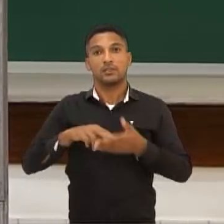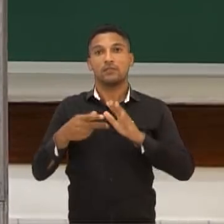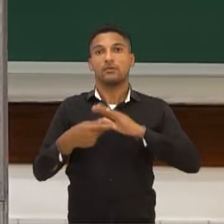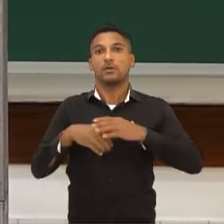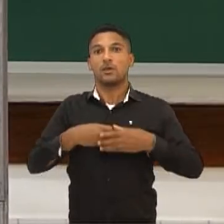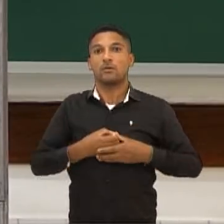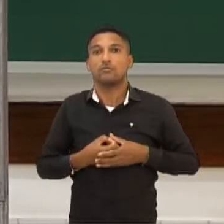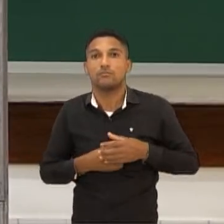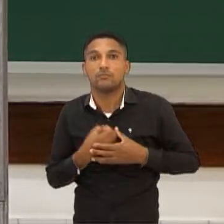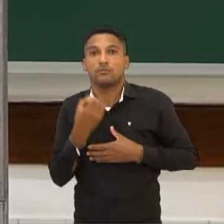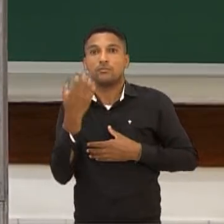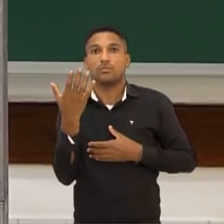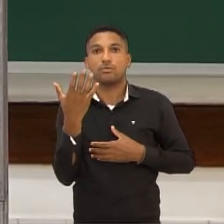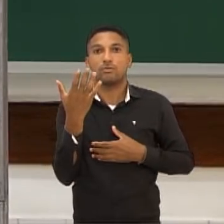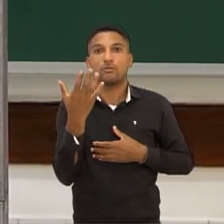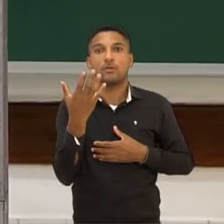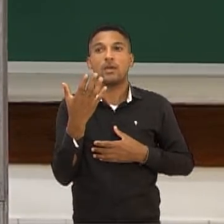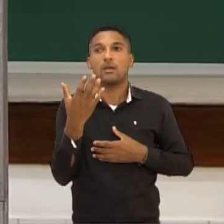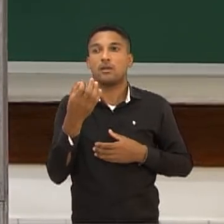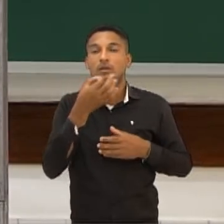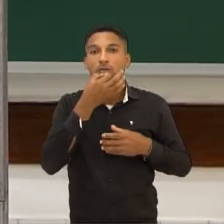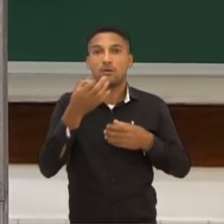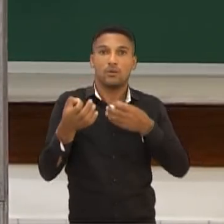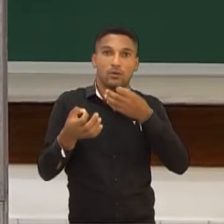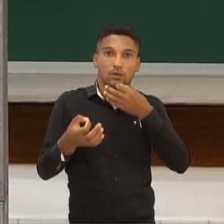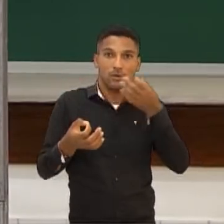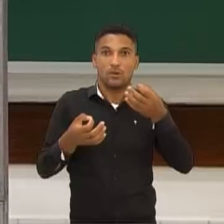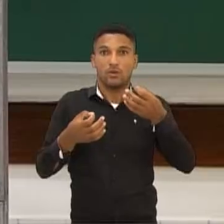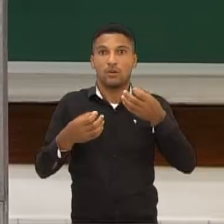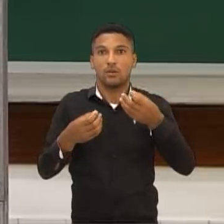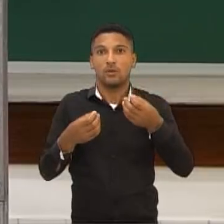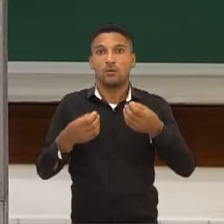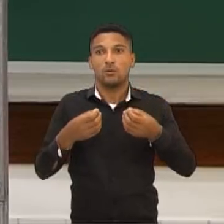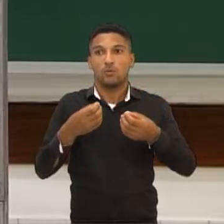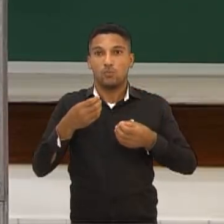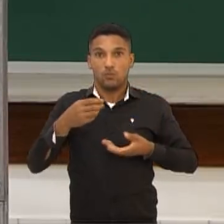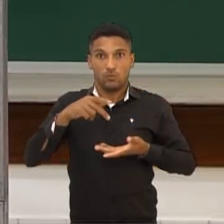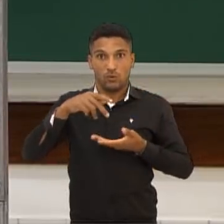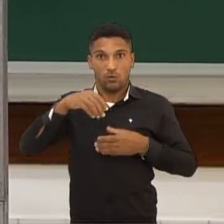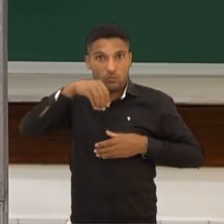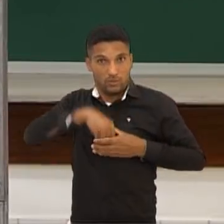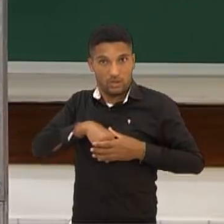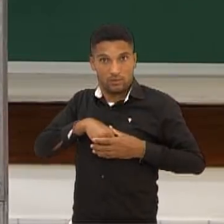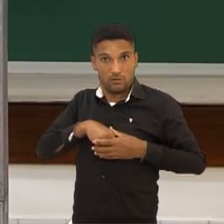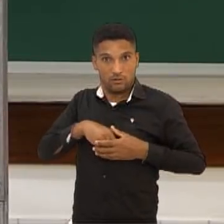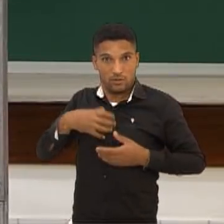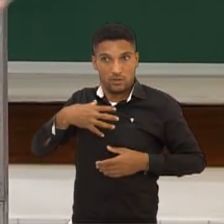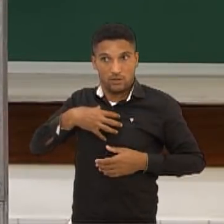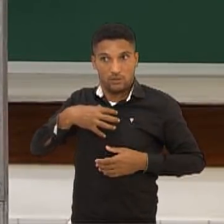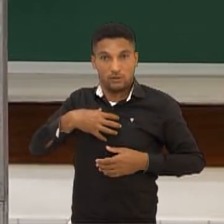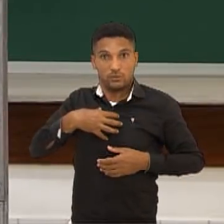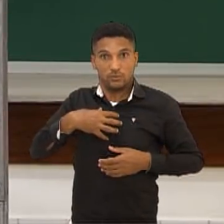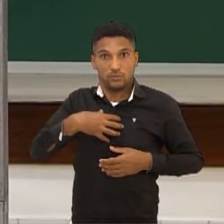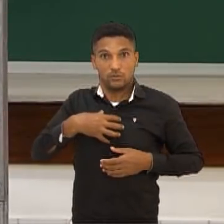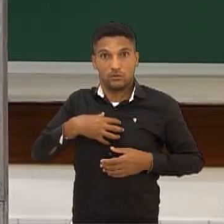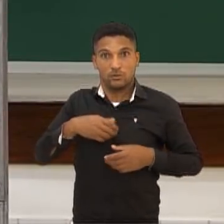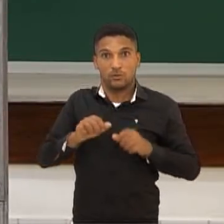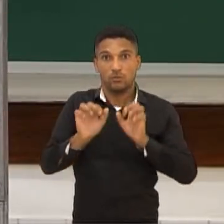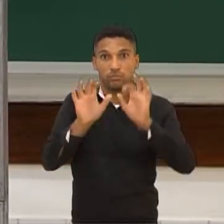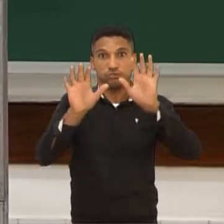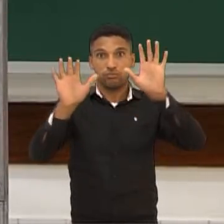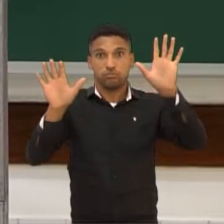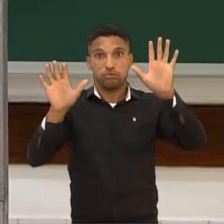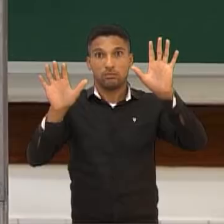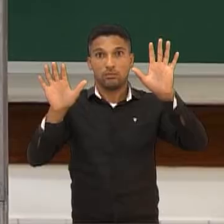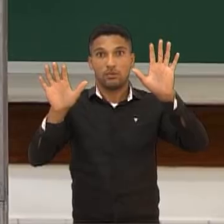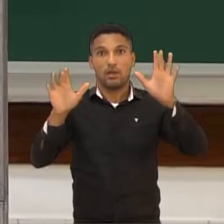verdades, né, e colocar elas para fora, expandir, a gente vai tocar, né, as outras pessoas, conseguir com